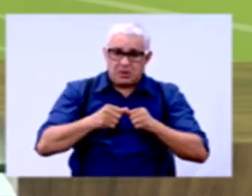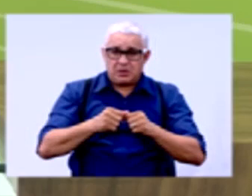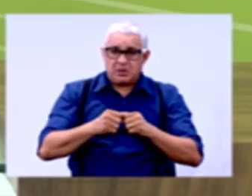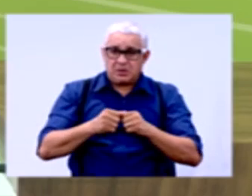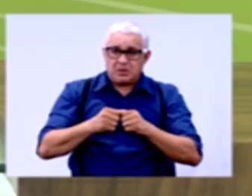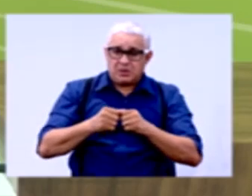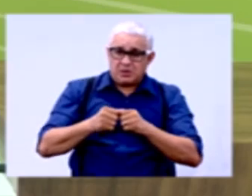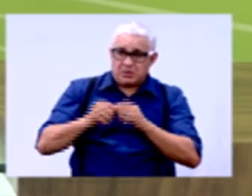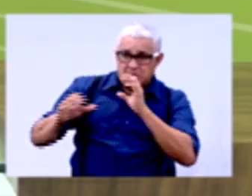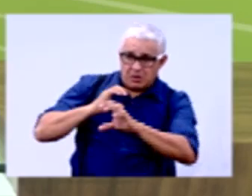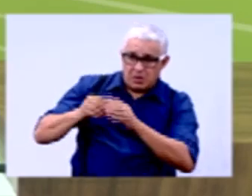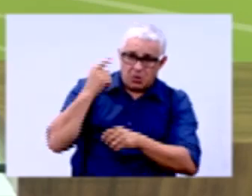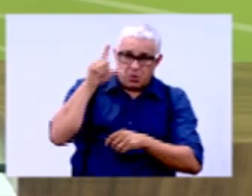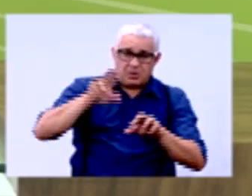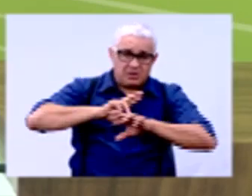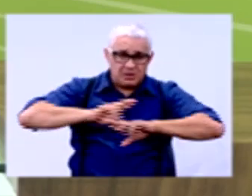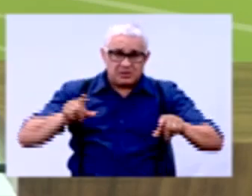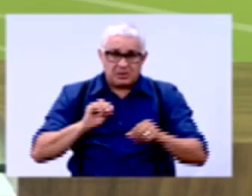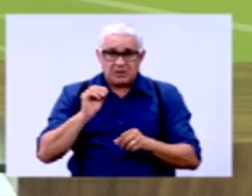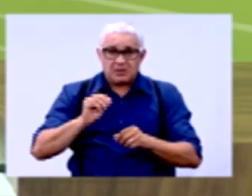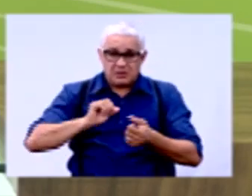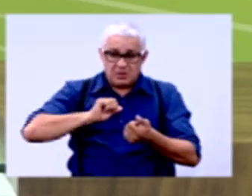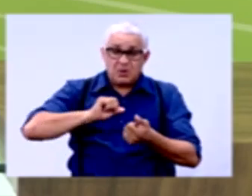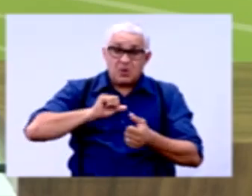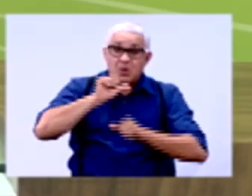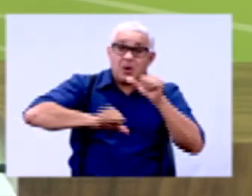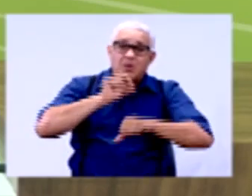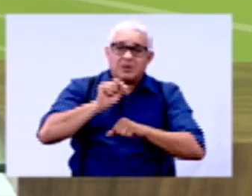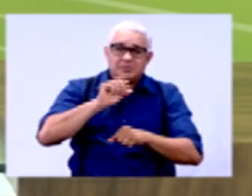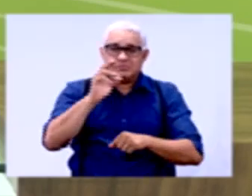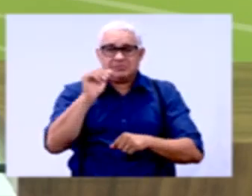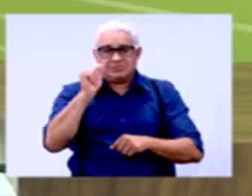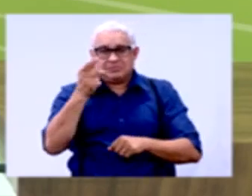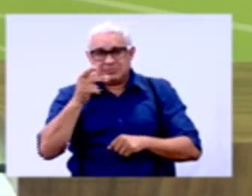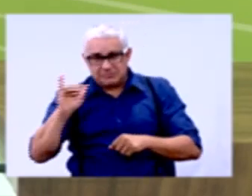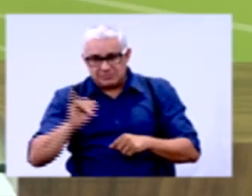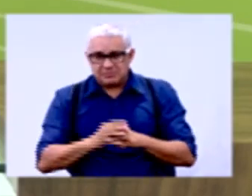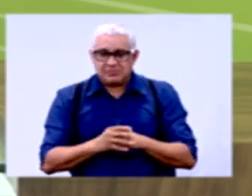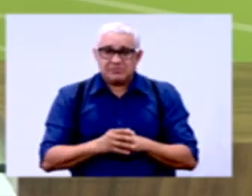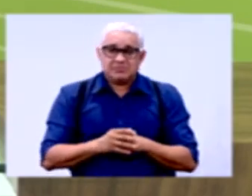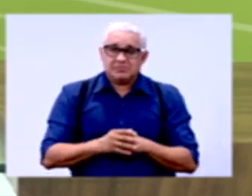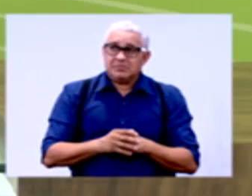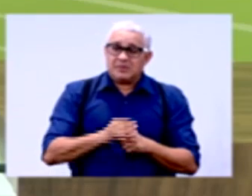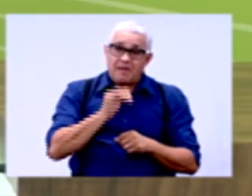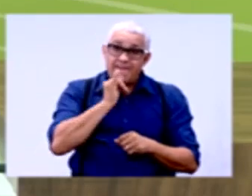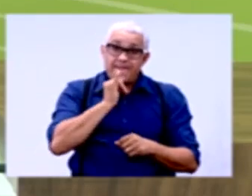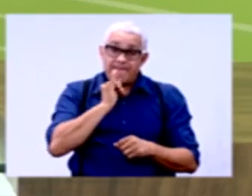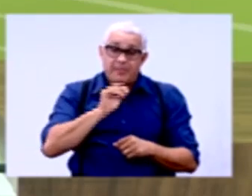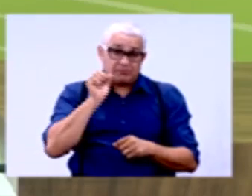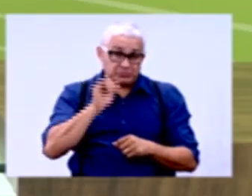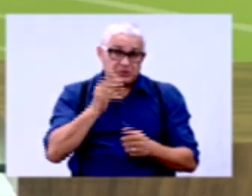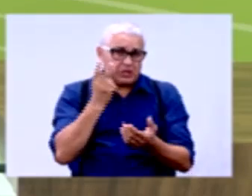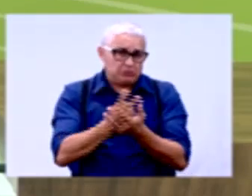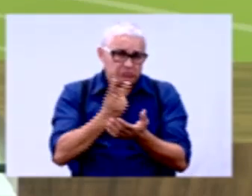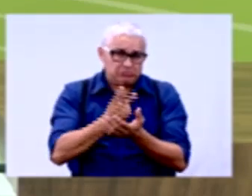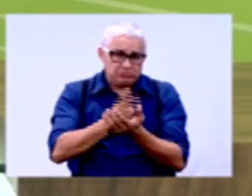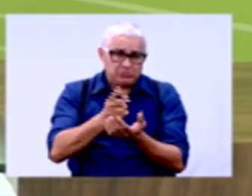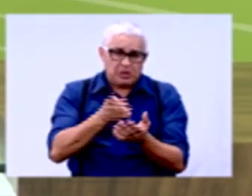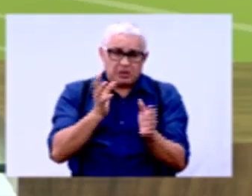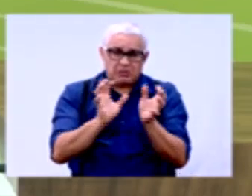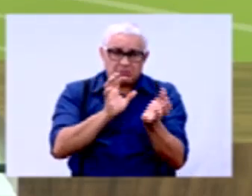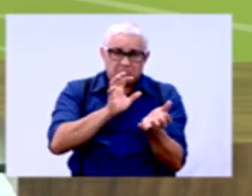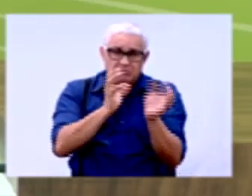forma, eu vou mexer apenas na API. Então, se eu não mexer, vamos dizer, na interface dessas duas,